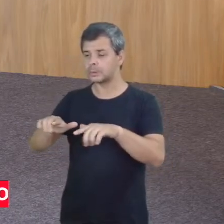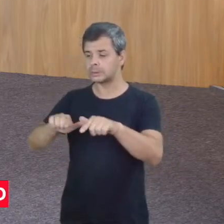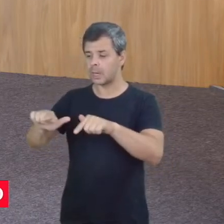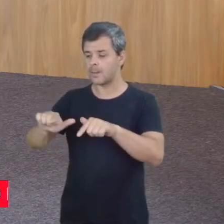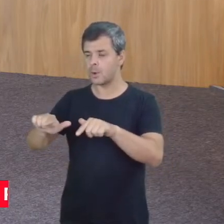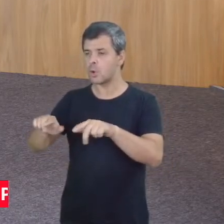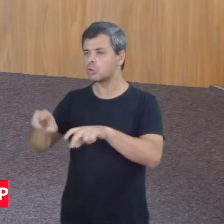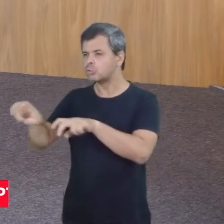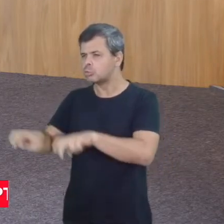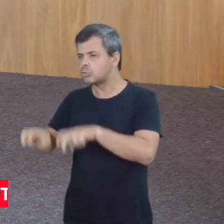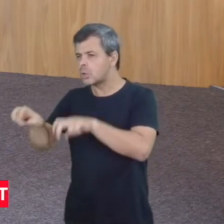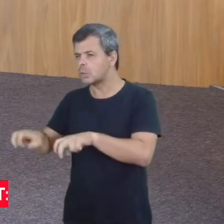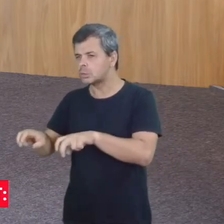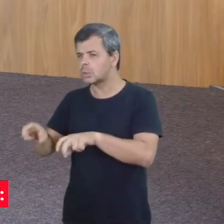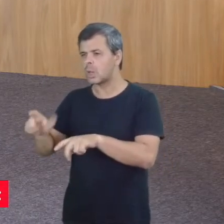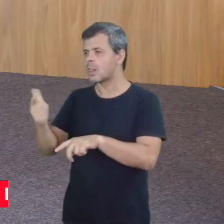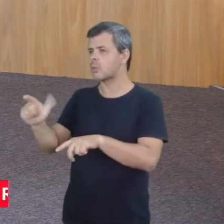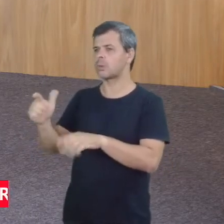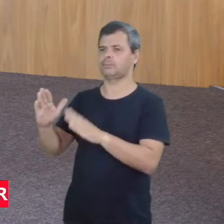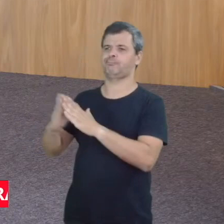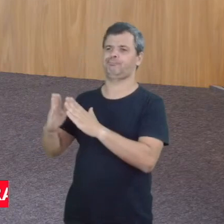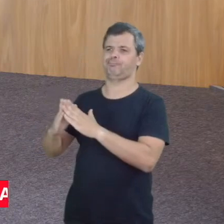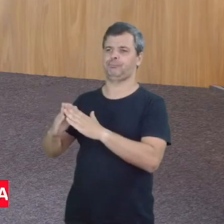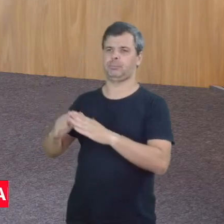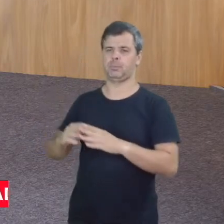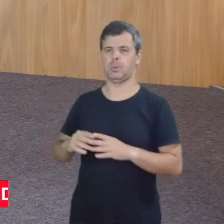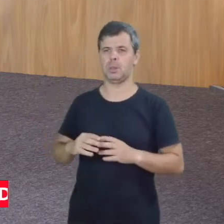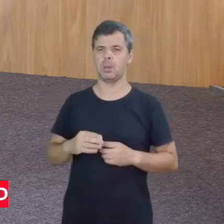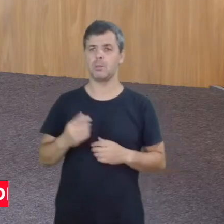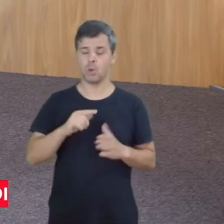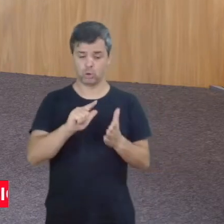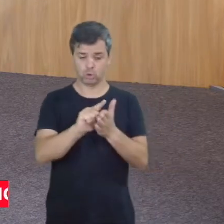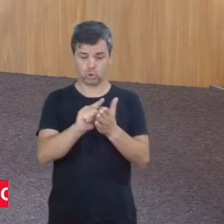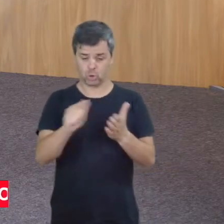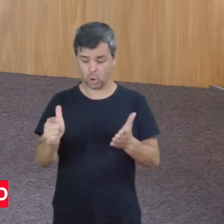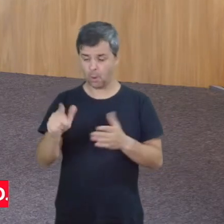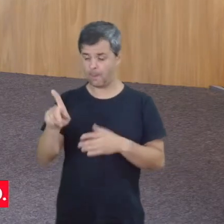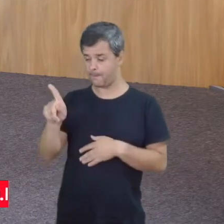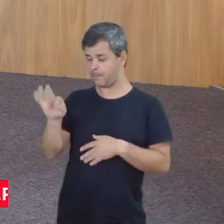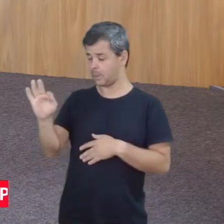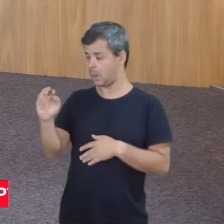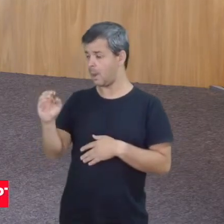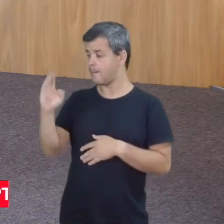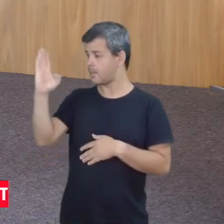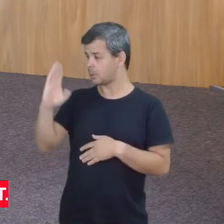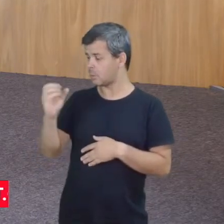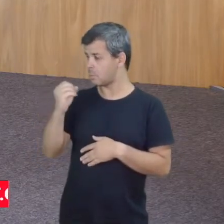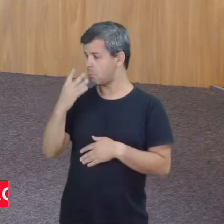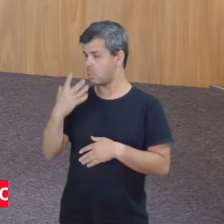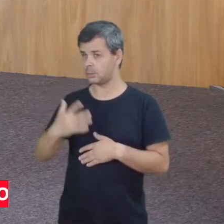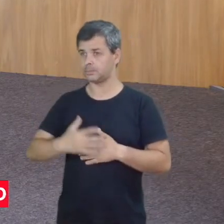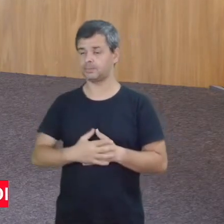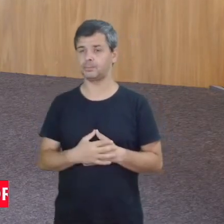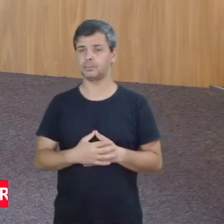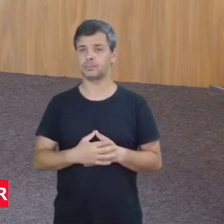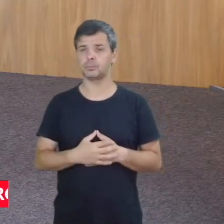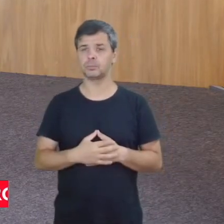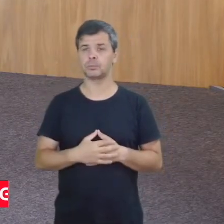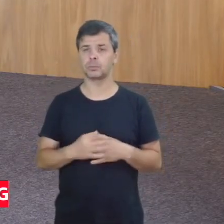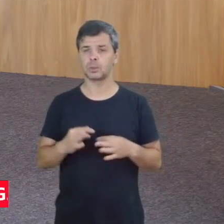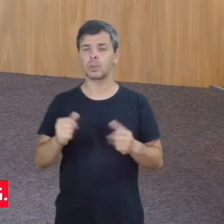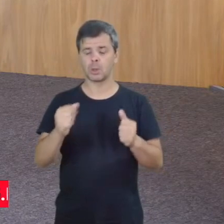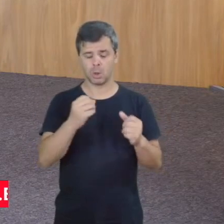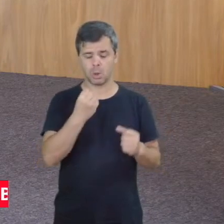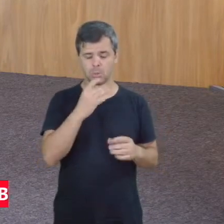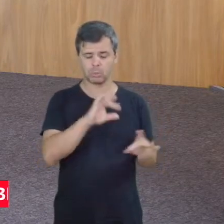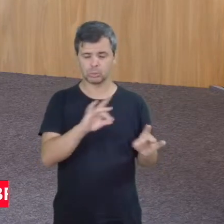Sem Terra. Bom dia para você, bem-vindo, Cedenir, ao Jornal PT Brasil. Está me ouvindo bem? Te ouço bem, bom